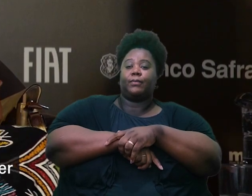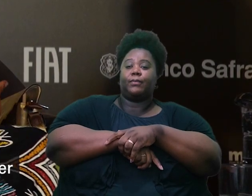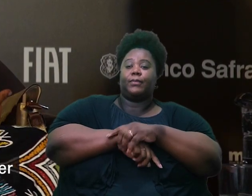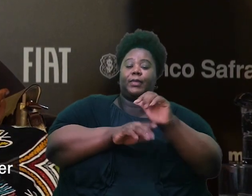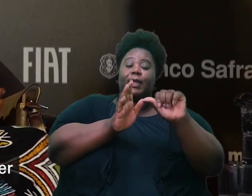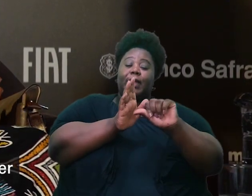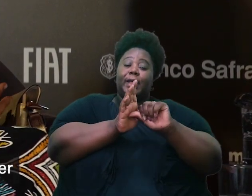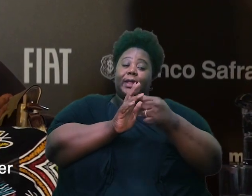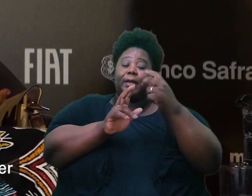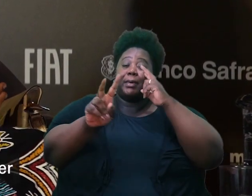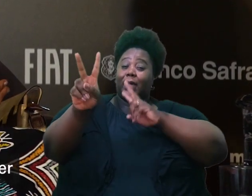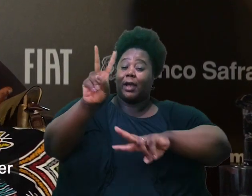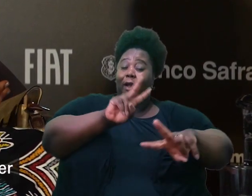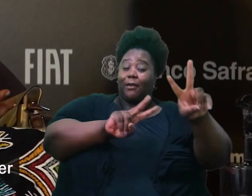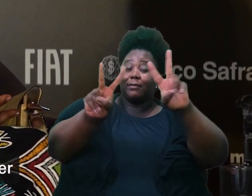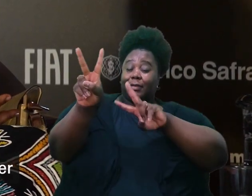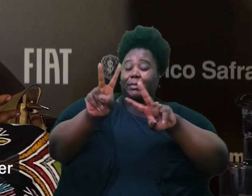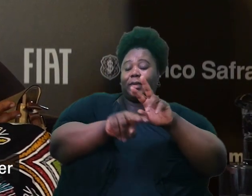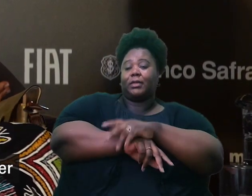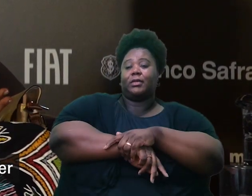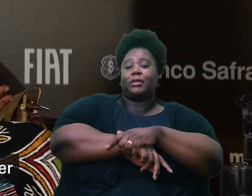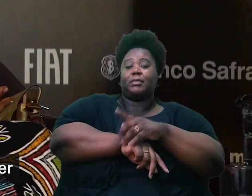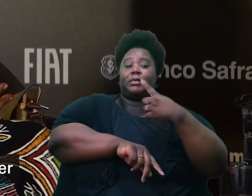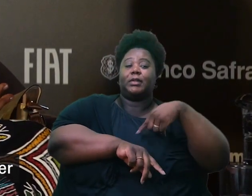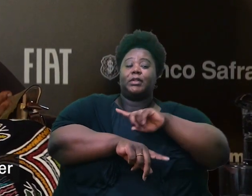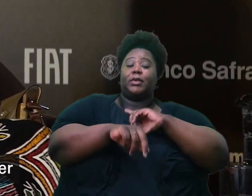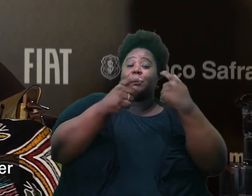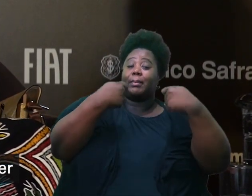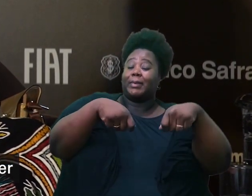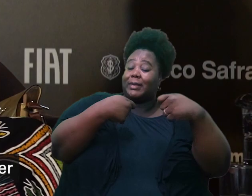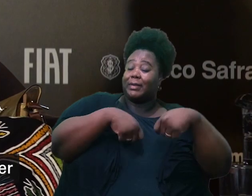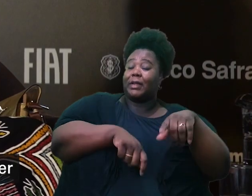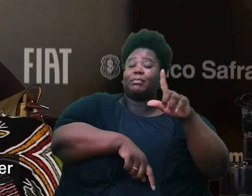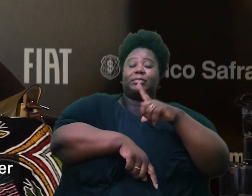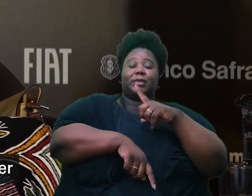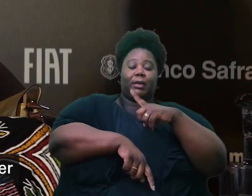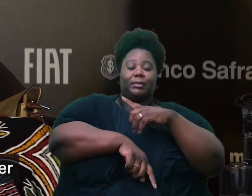primeiro, na visibilidade que nós precisamos ter